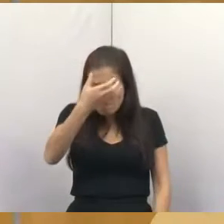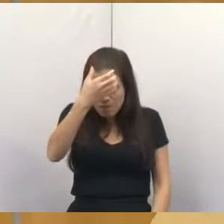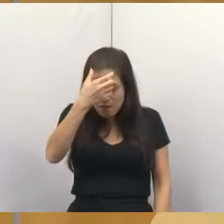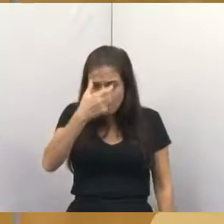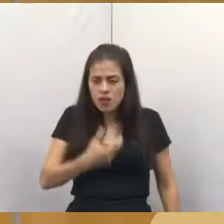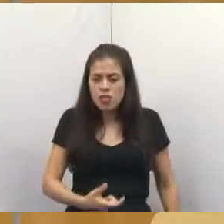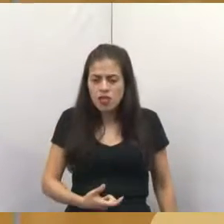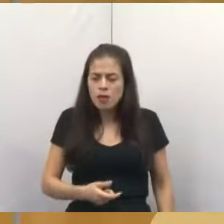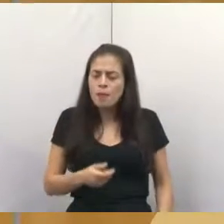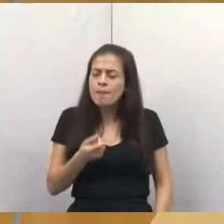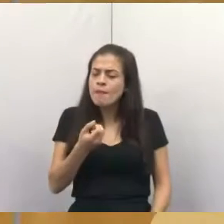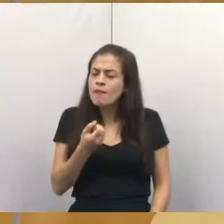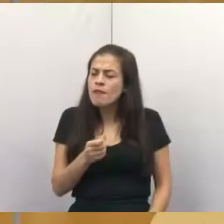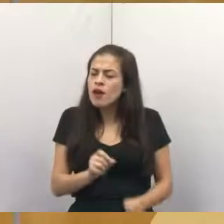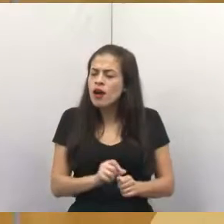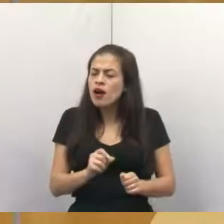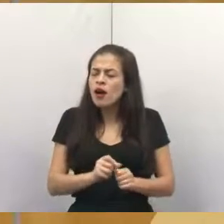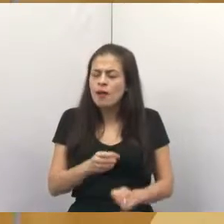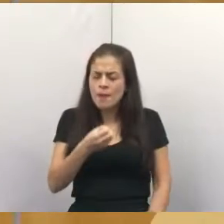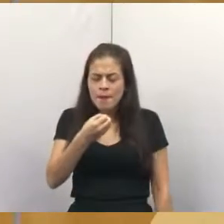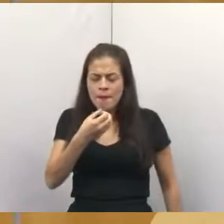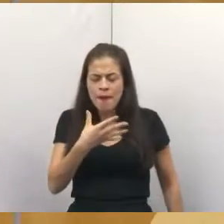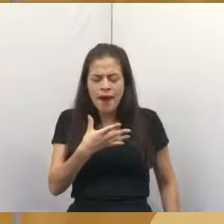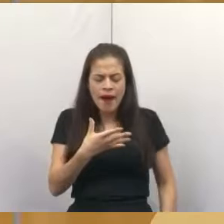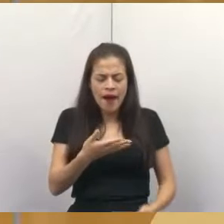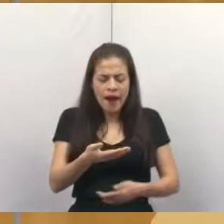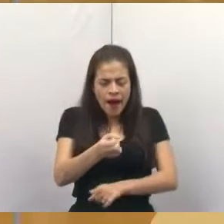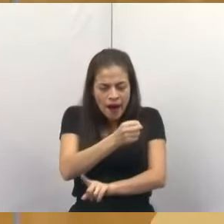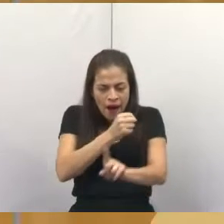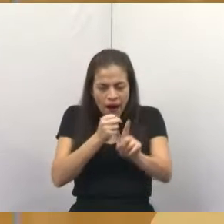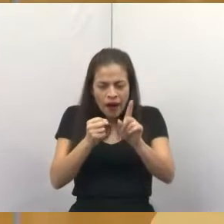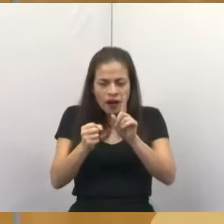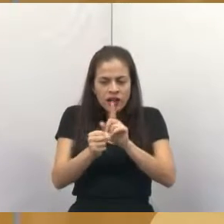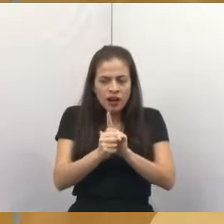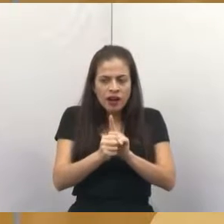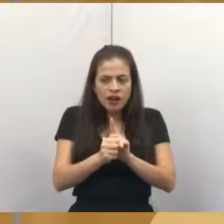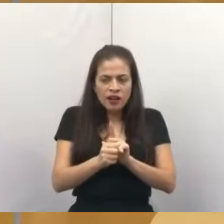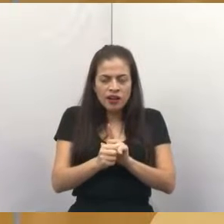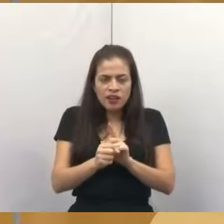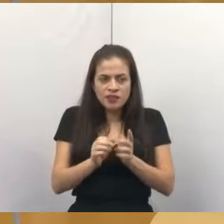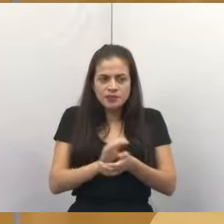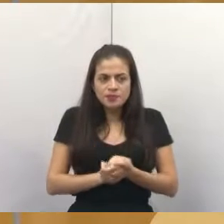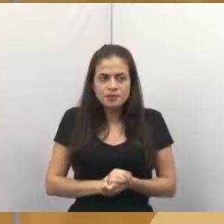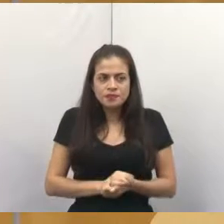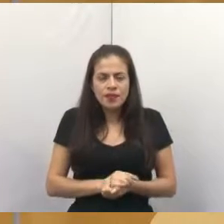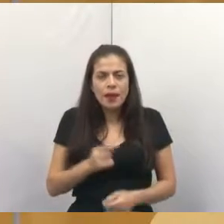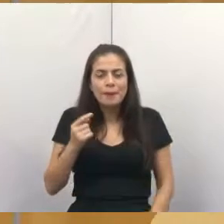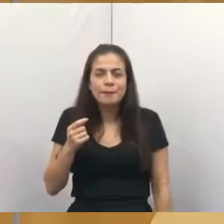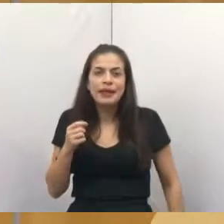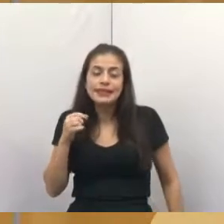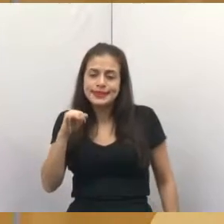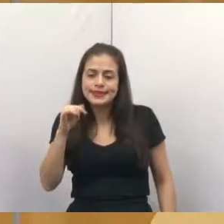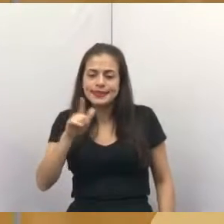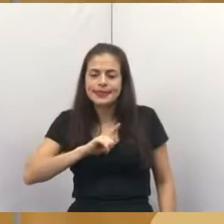tiver uma ideia, puxa, que pena, nós não temos dia e hora marcado para ter uma ideia. Então, se eu tiver uma